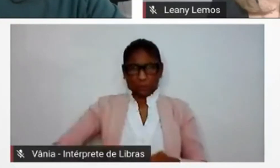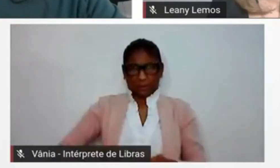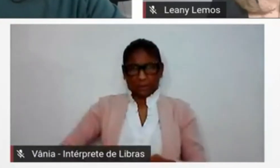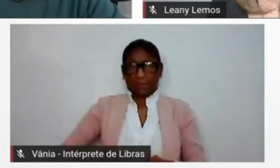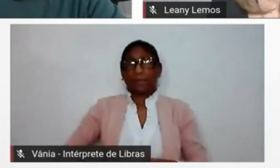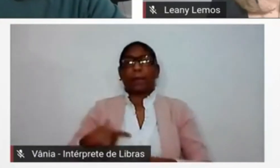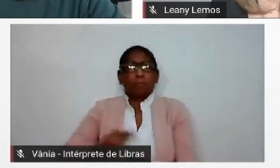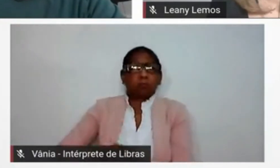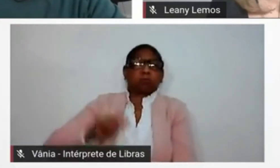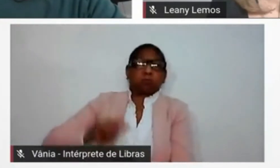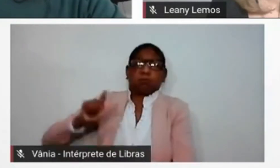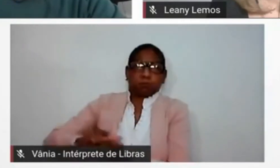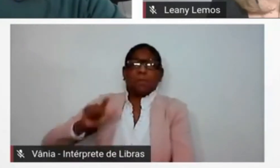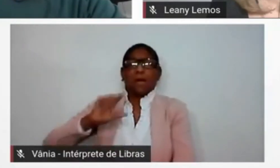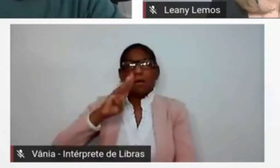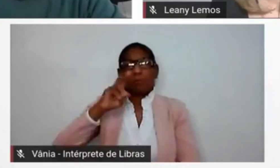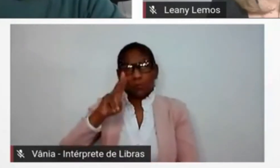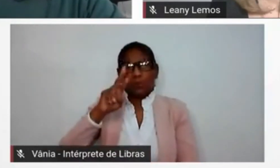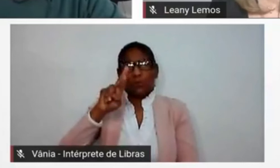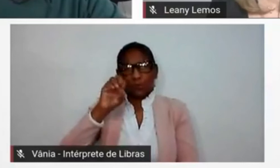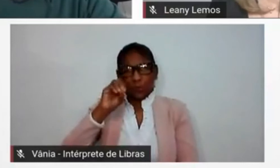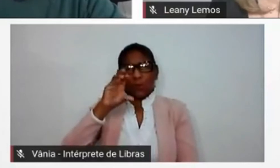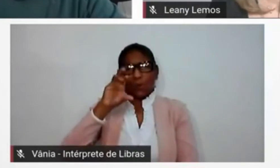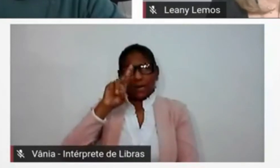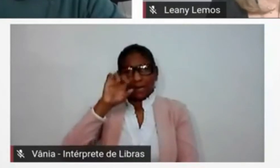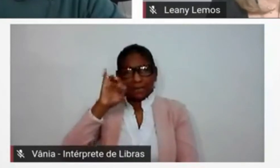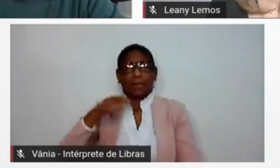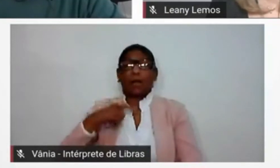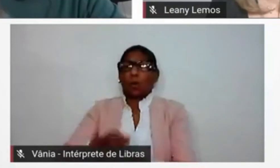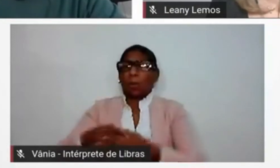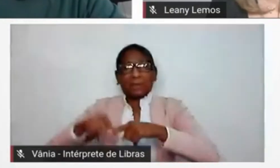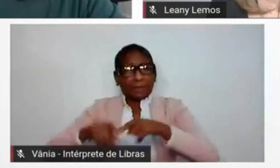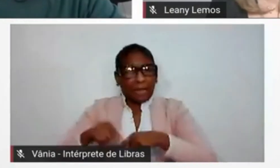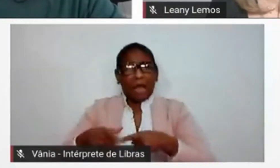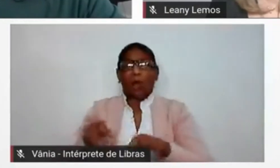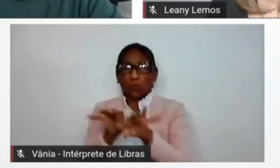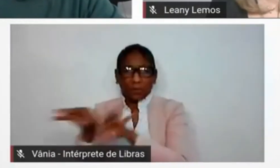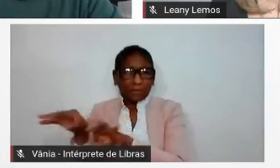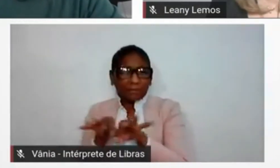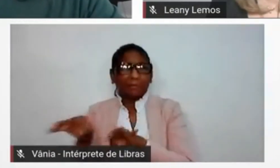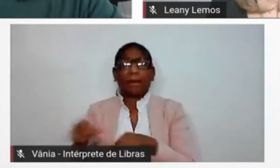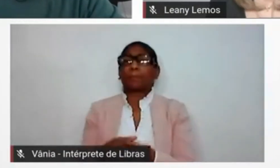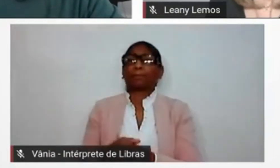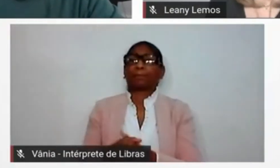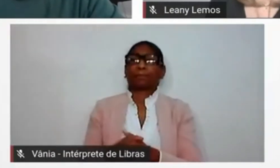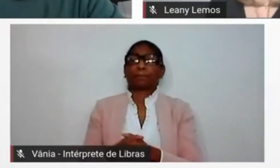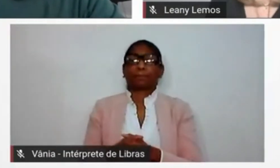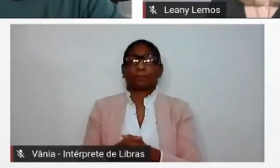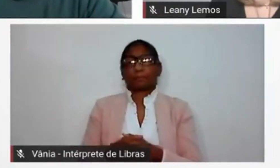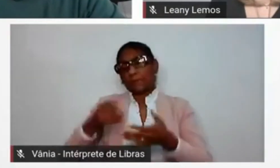que se impõe faz levar tempo para que se adquiram os materiais, se contrate o pessoal e tudo